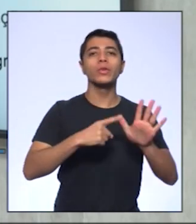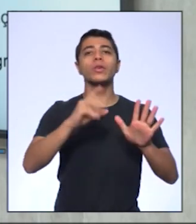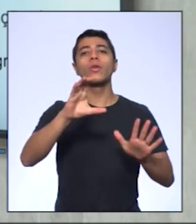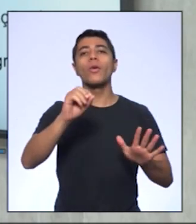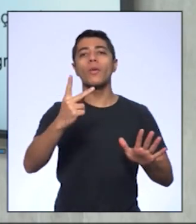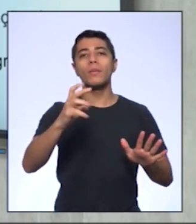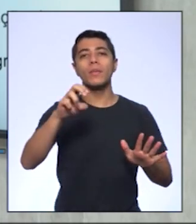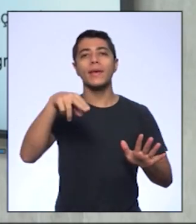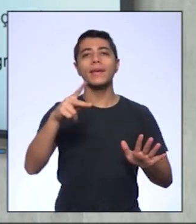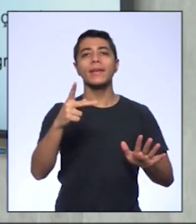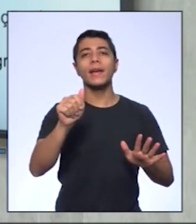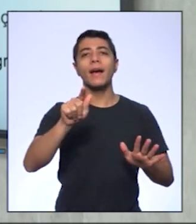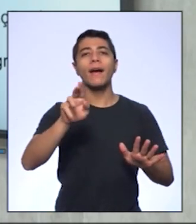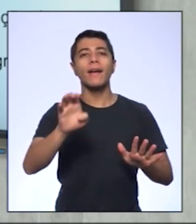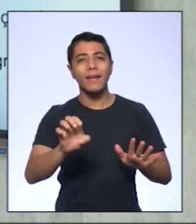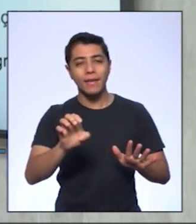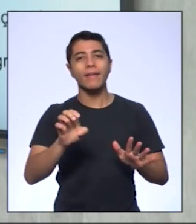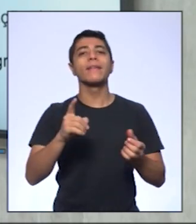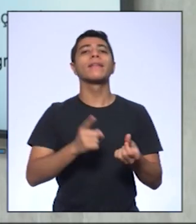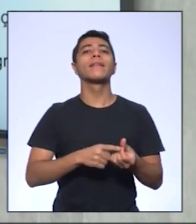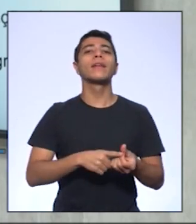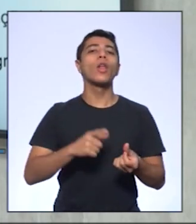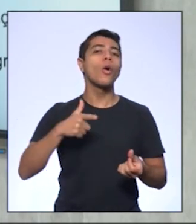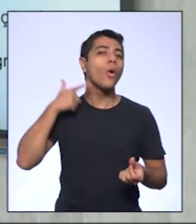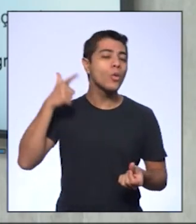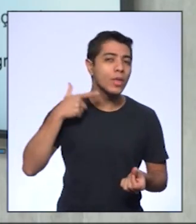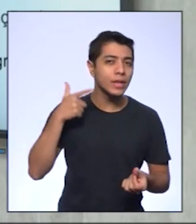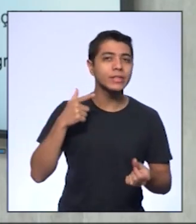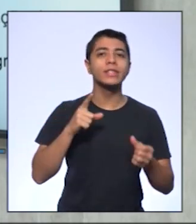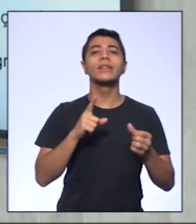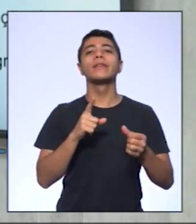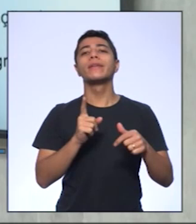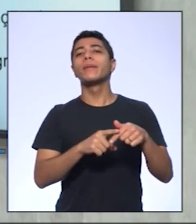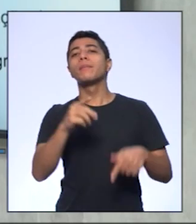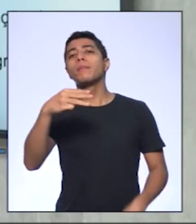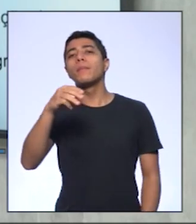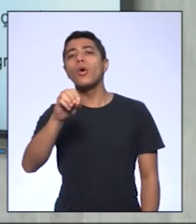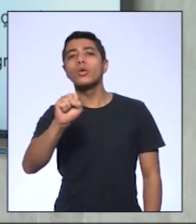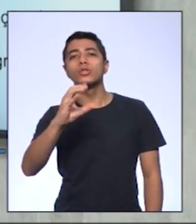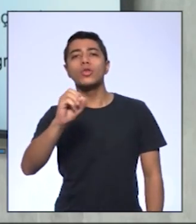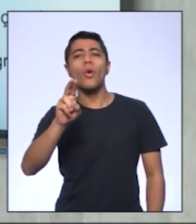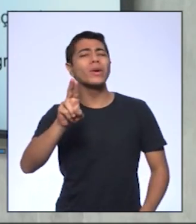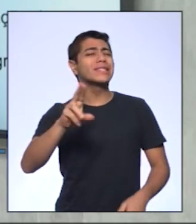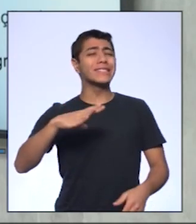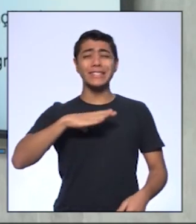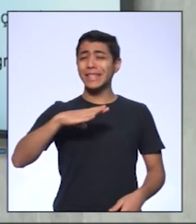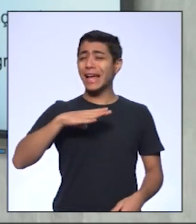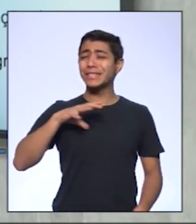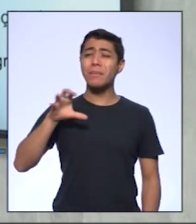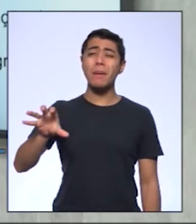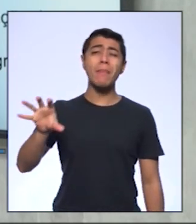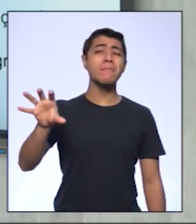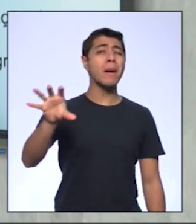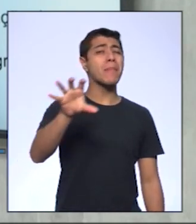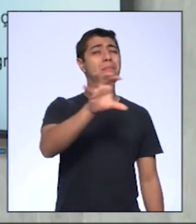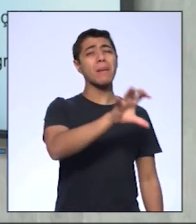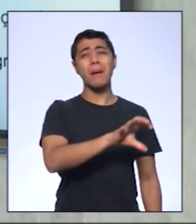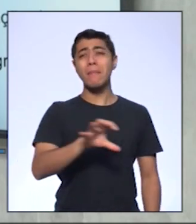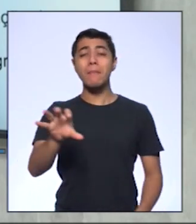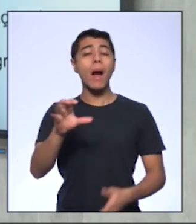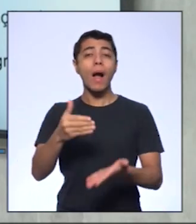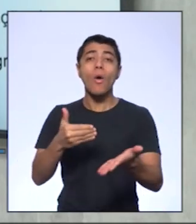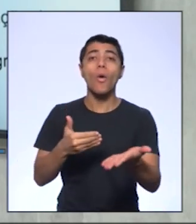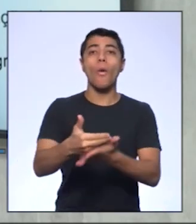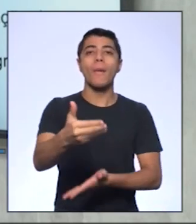centro. Beleza? Moscou vai ser um grande centro. Então, assim, vai aparecer cidades nesse mundo. O mundo medieval começa a conhecer